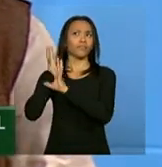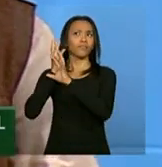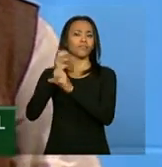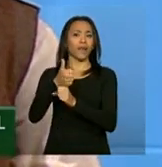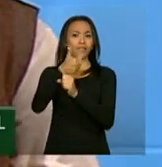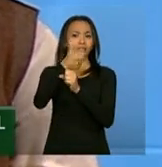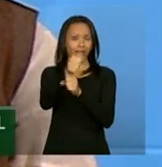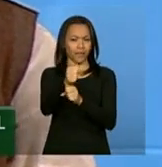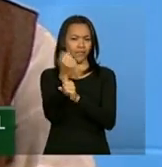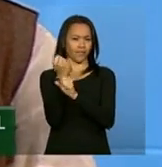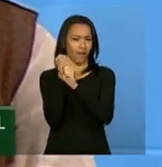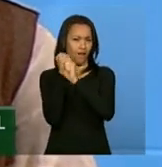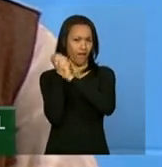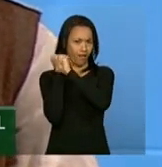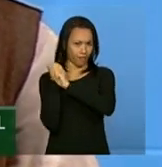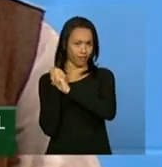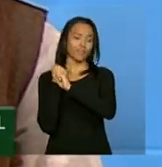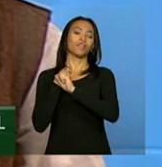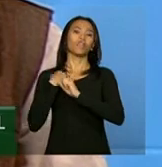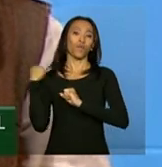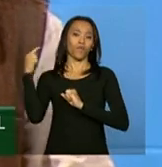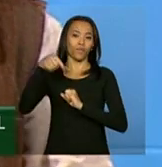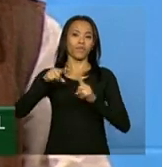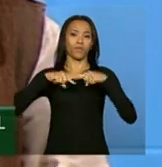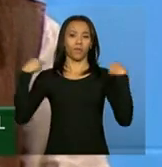fazer a Marcha Global e me reuni